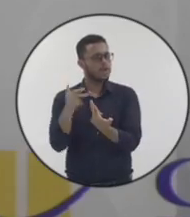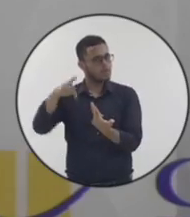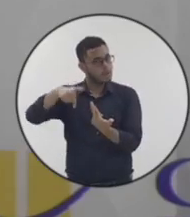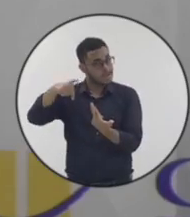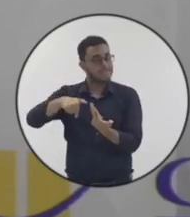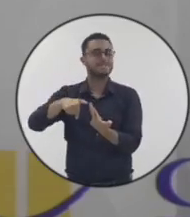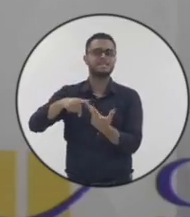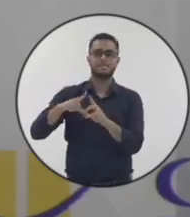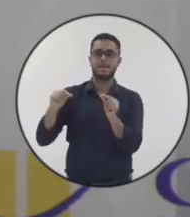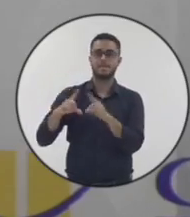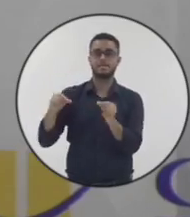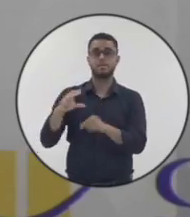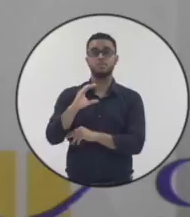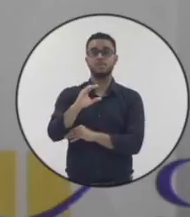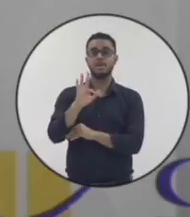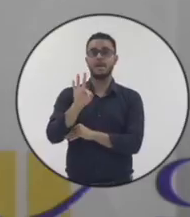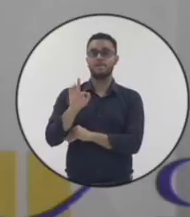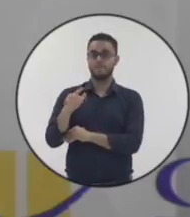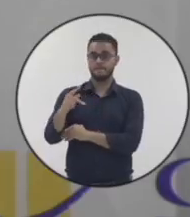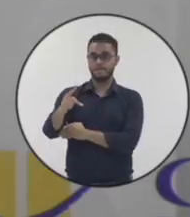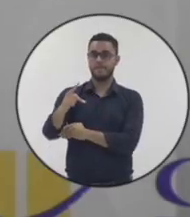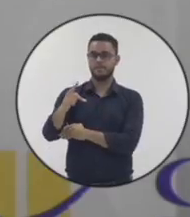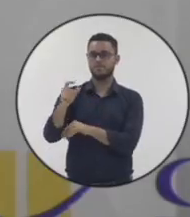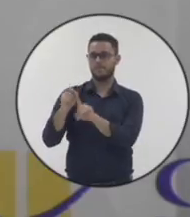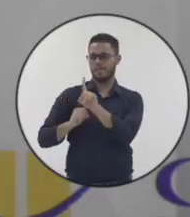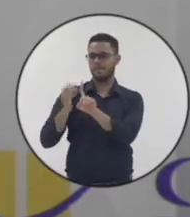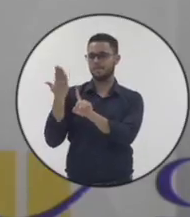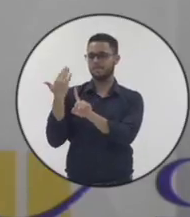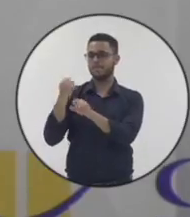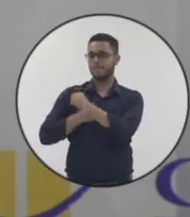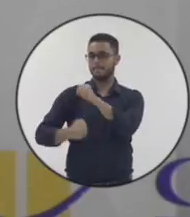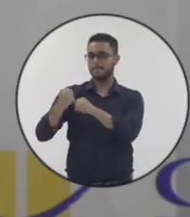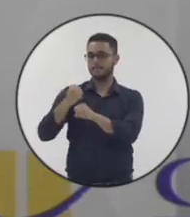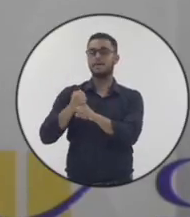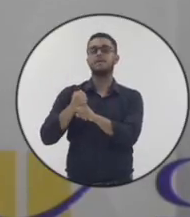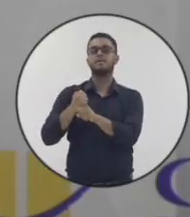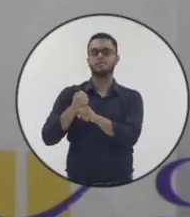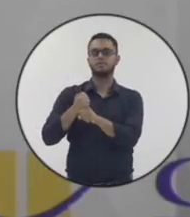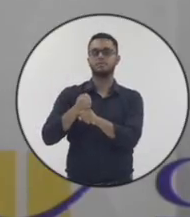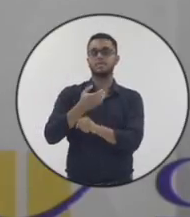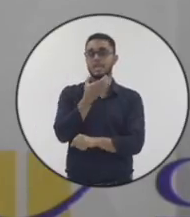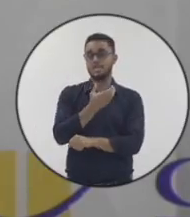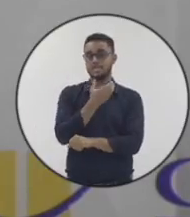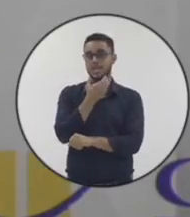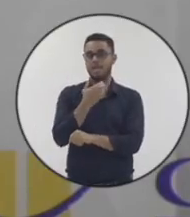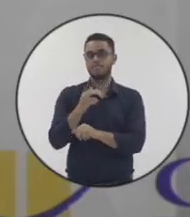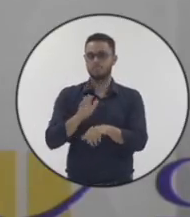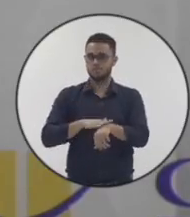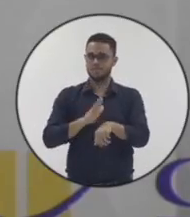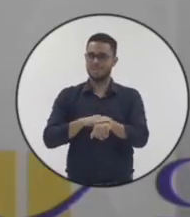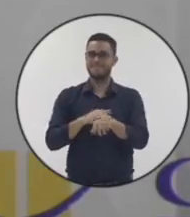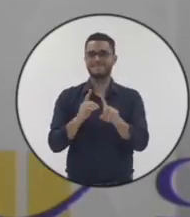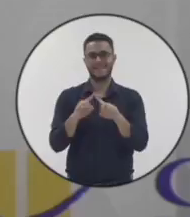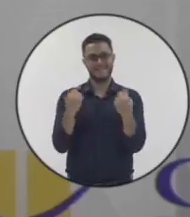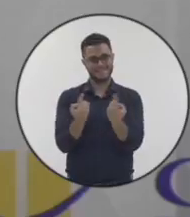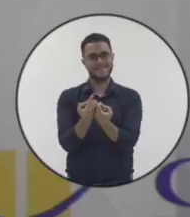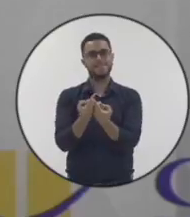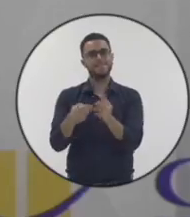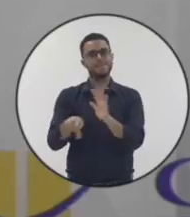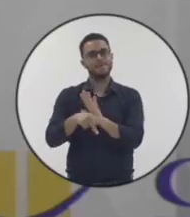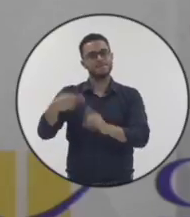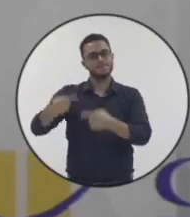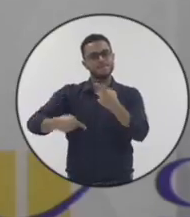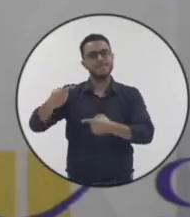Conselho Federal de Psicologia, no mês de dezembro de 2017, durante a Assembleia das Políticas, da Administração e